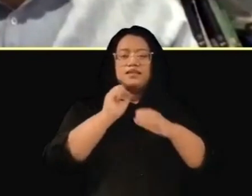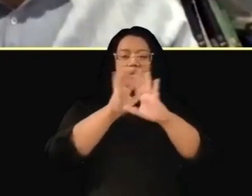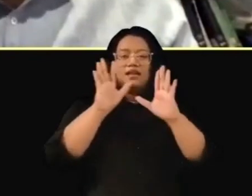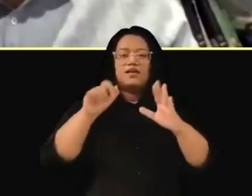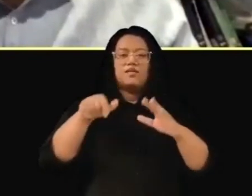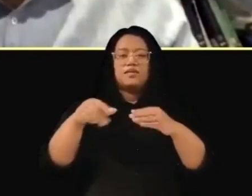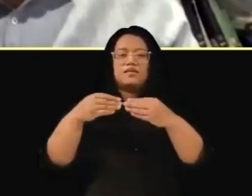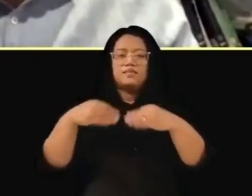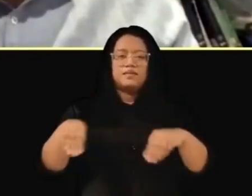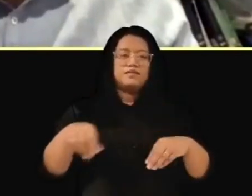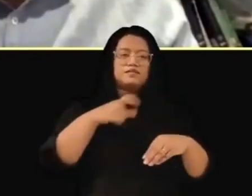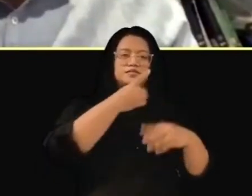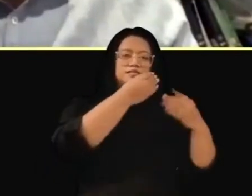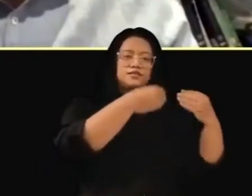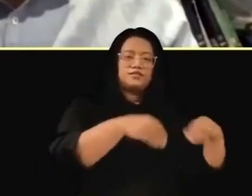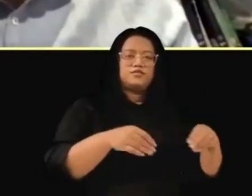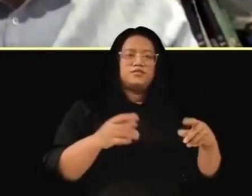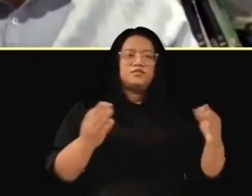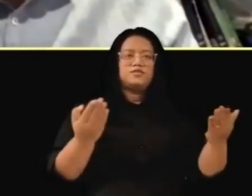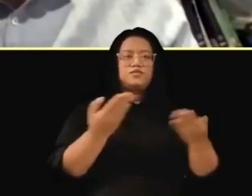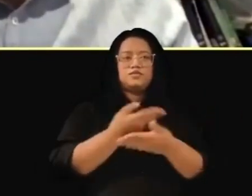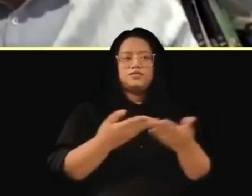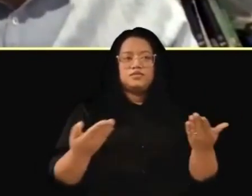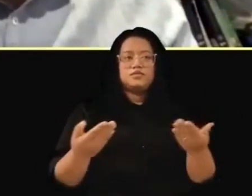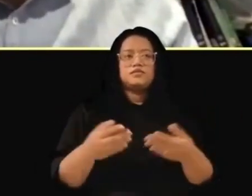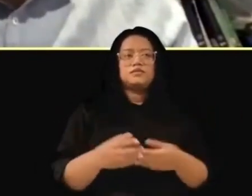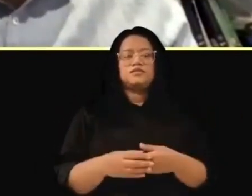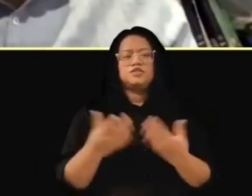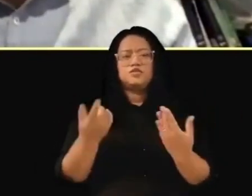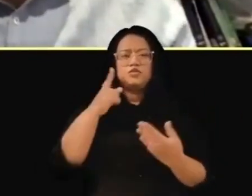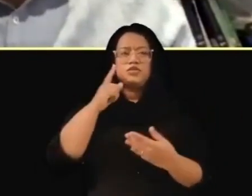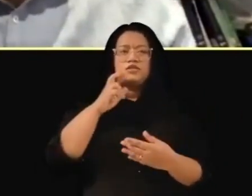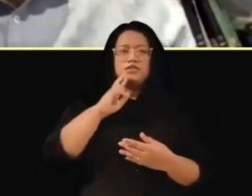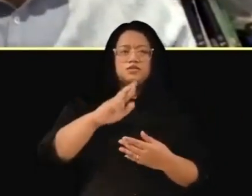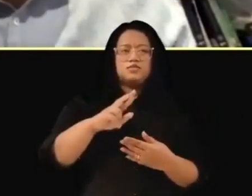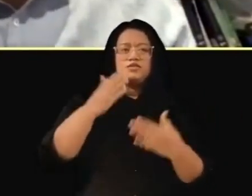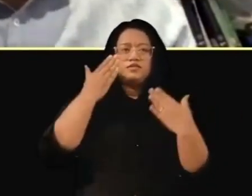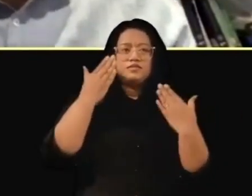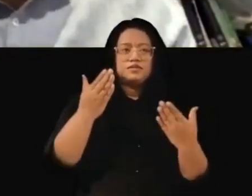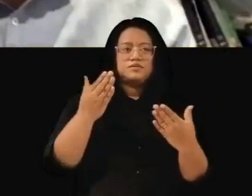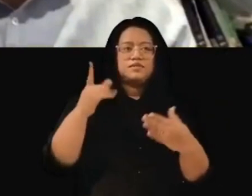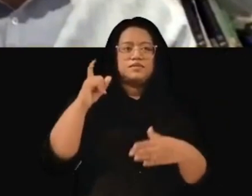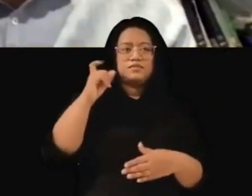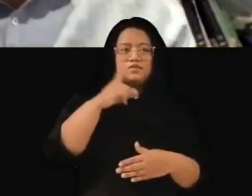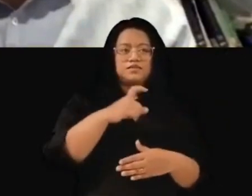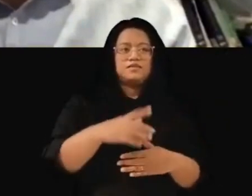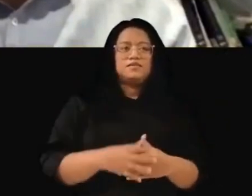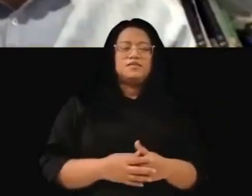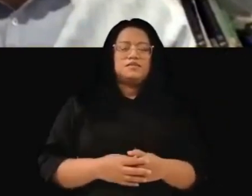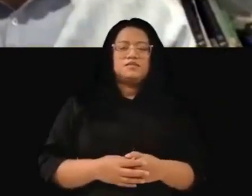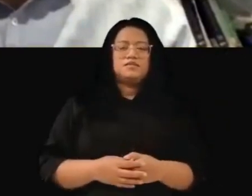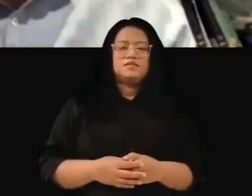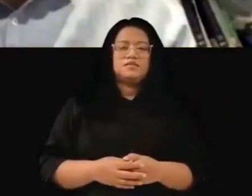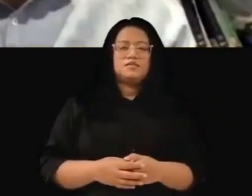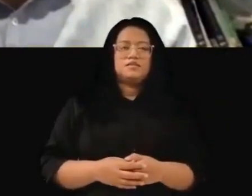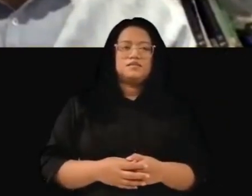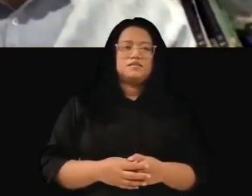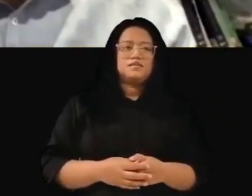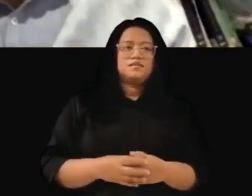lado também. Não sei se eu respondi, mas, enfim, agradeço o desafio. Obrigada, professor. Sim, nós